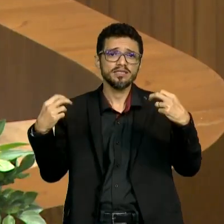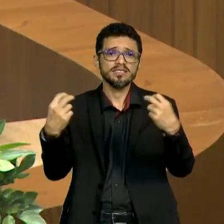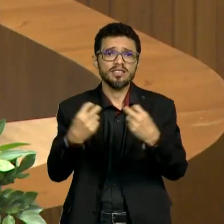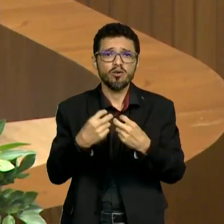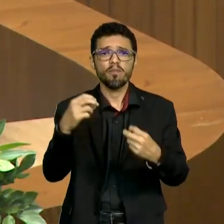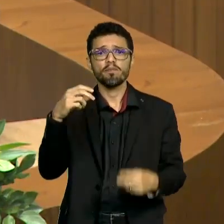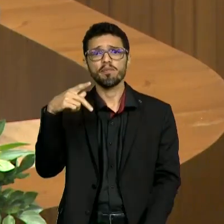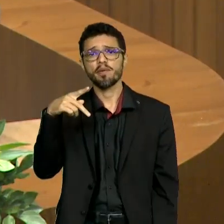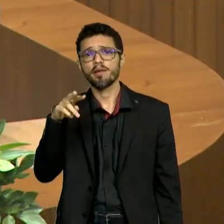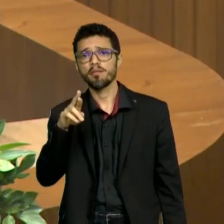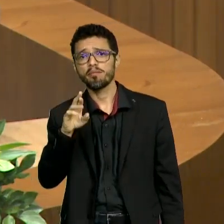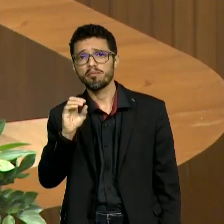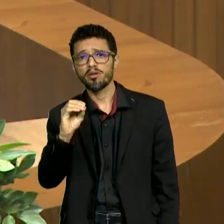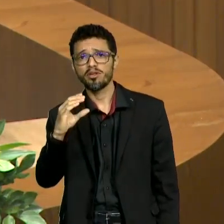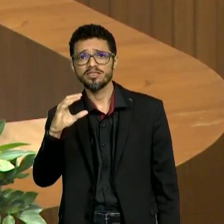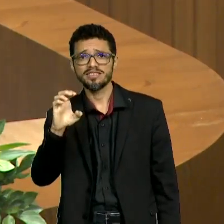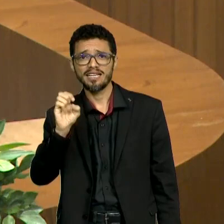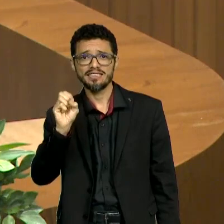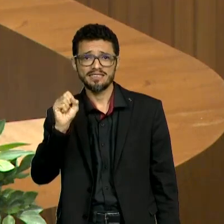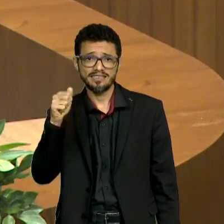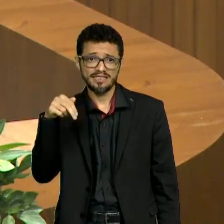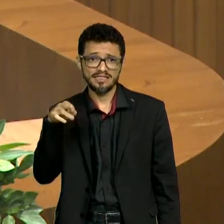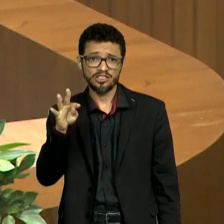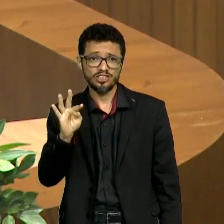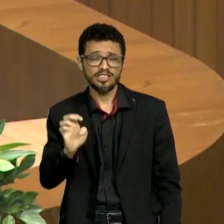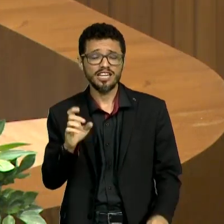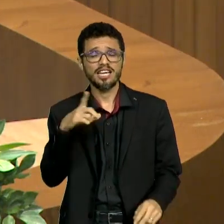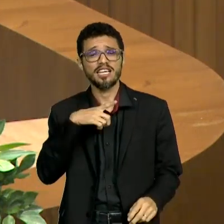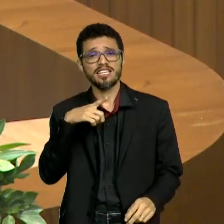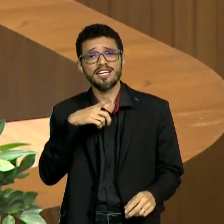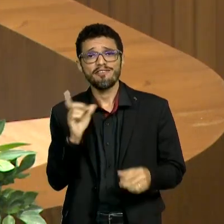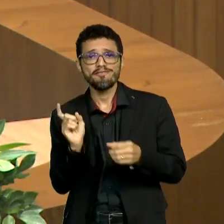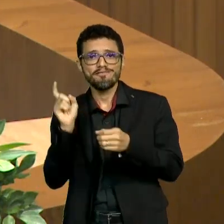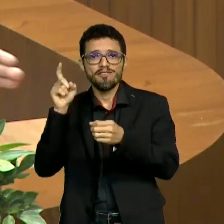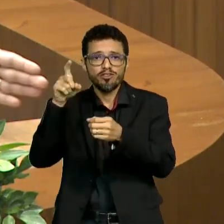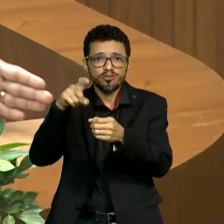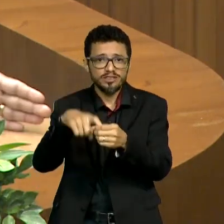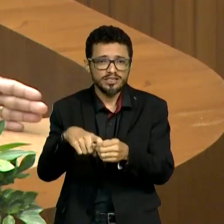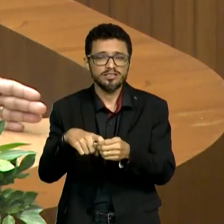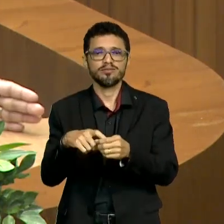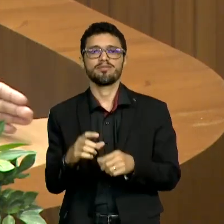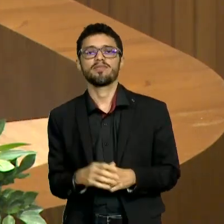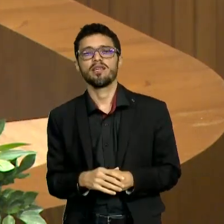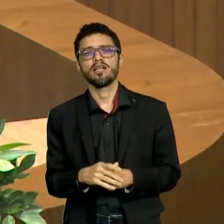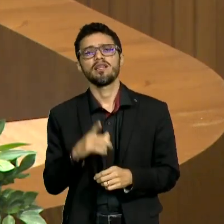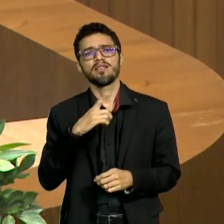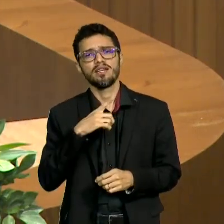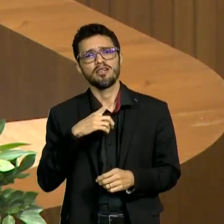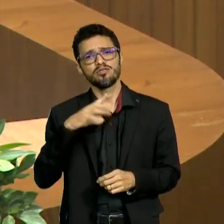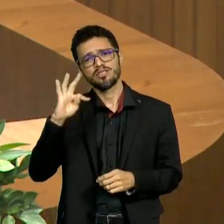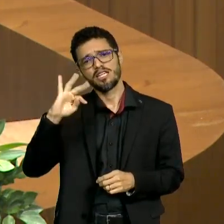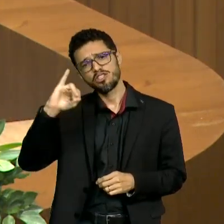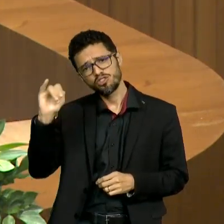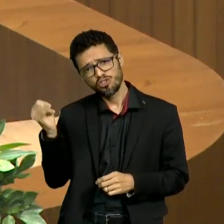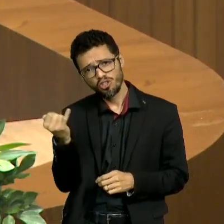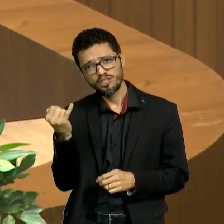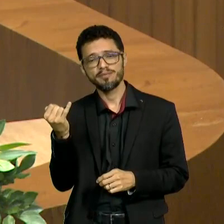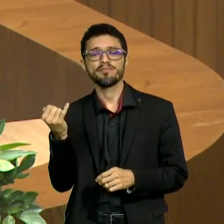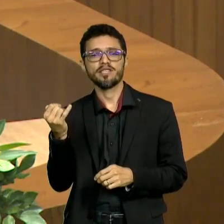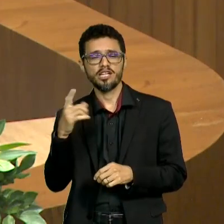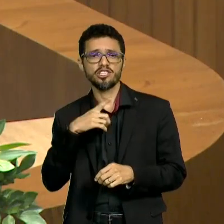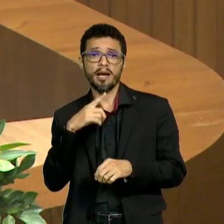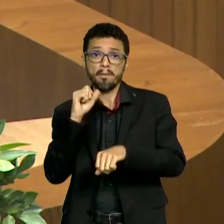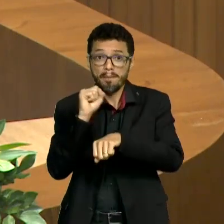que está retornando à Câmara Municipal, através do TJ, tinha sido paralisada e agora retorna à